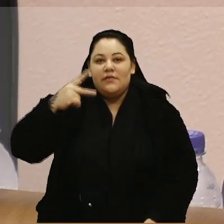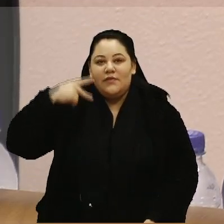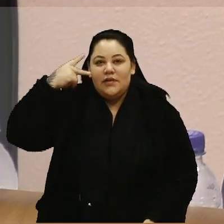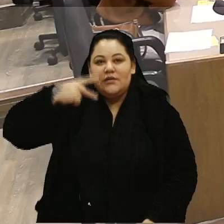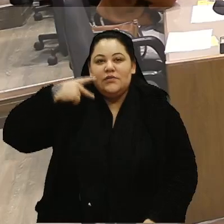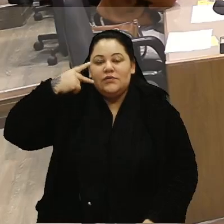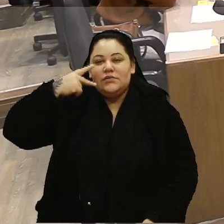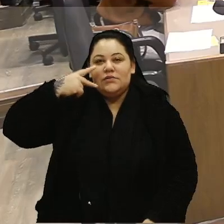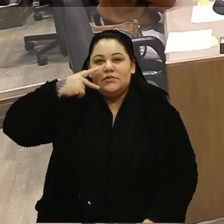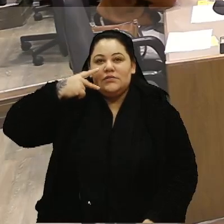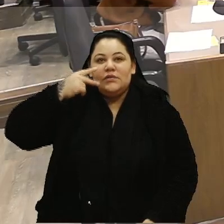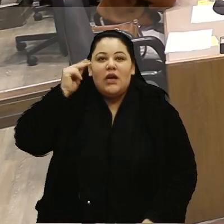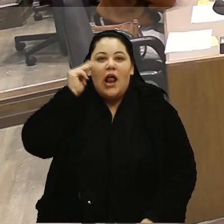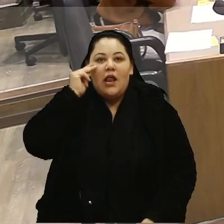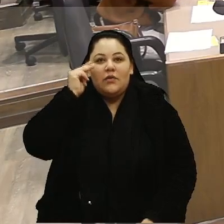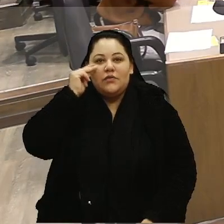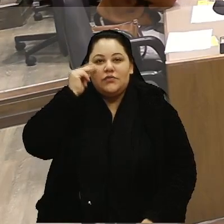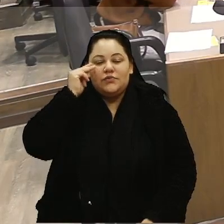Cláudio Libardi.